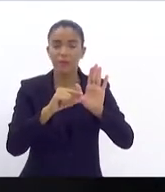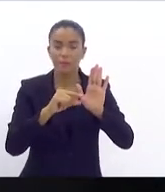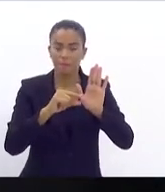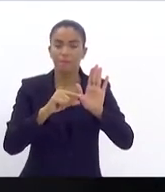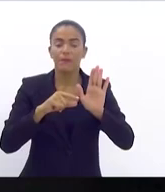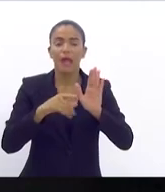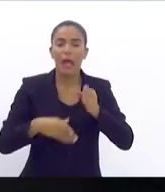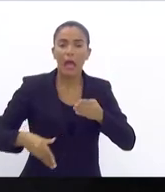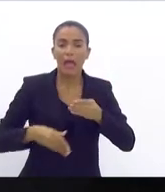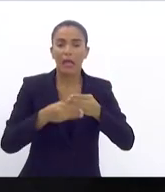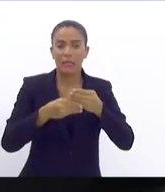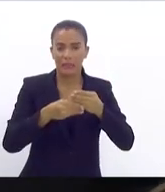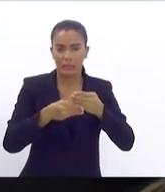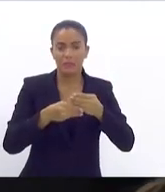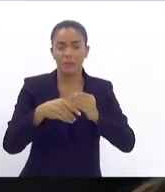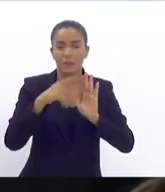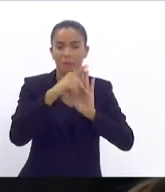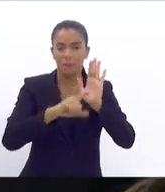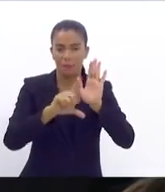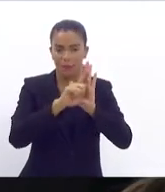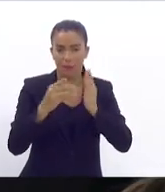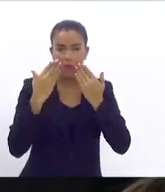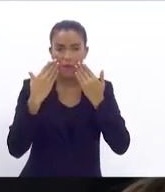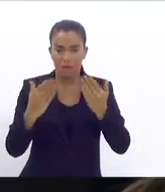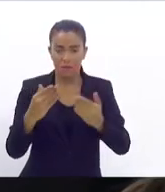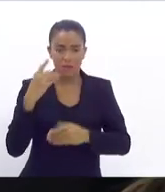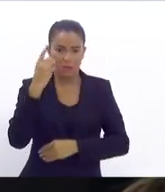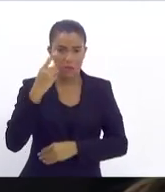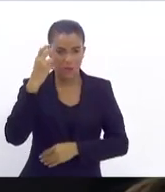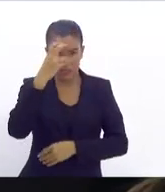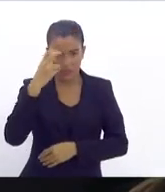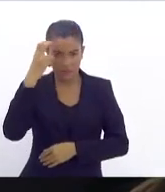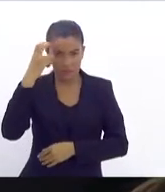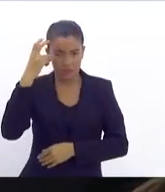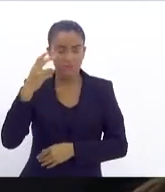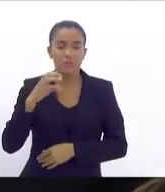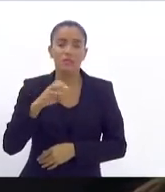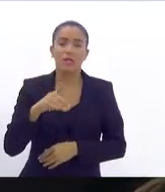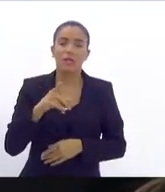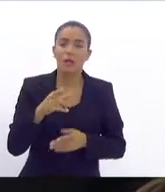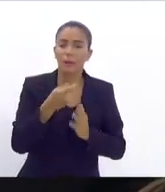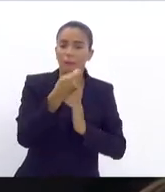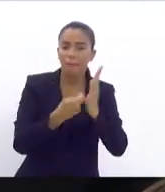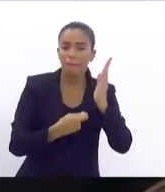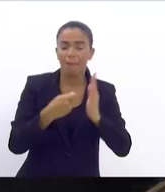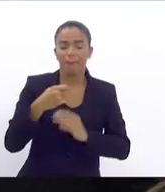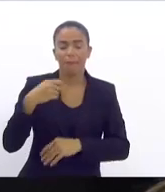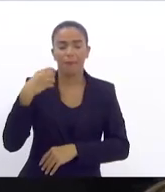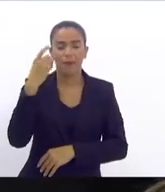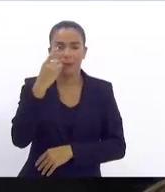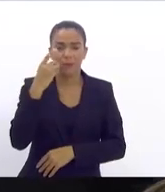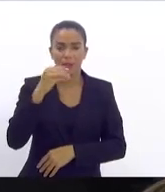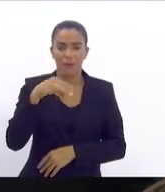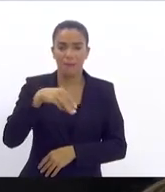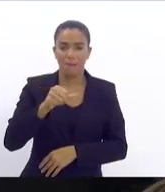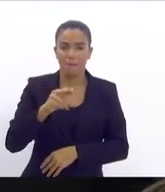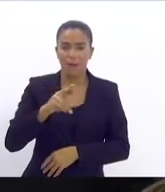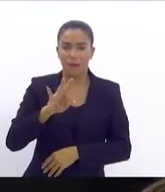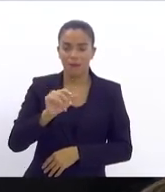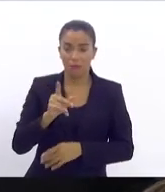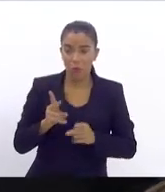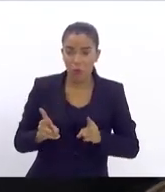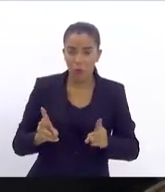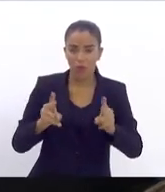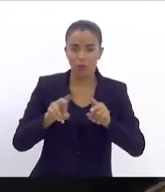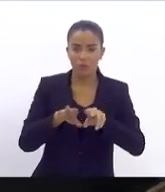a anexação ao PL apresentado pela deputada Célia Jordão, de autoria da deputada Marta Rocha. Senhores que aprovam, permaneçam